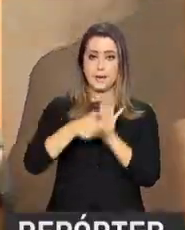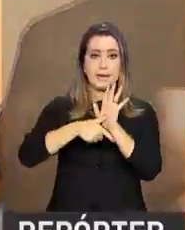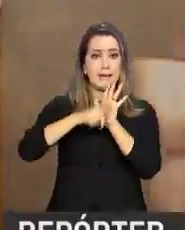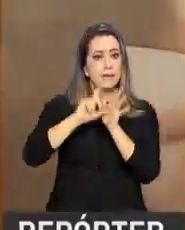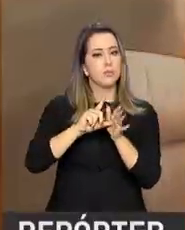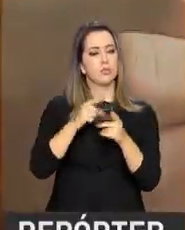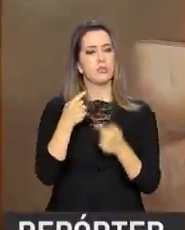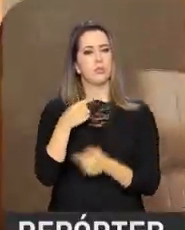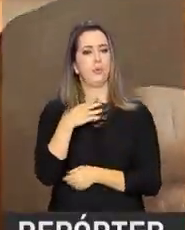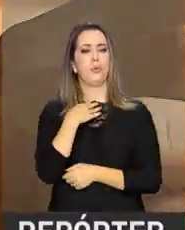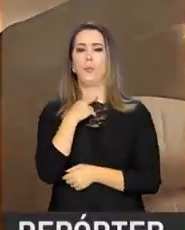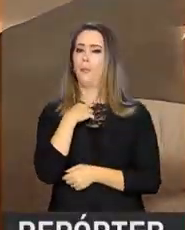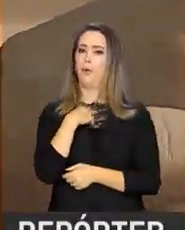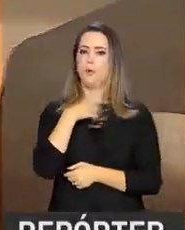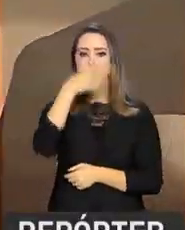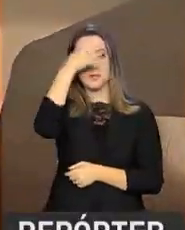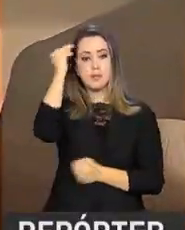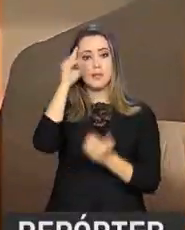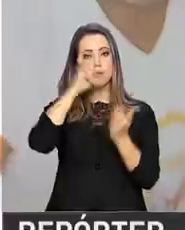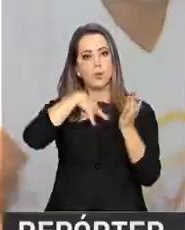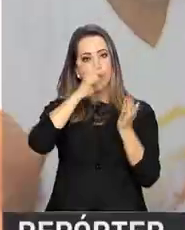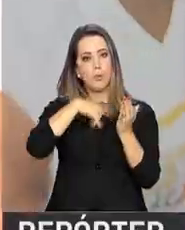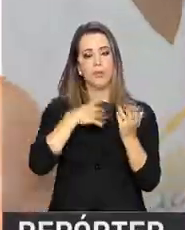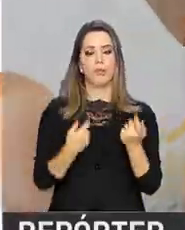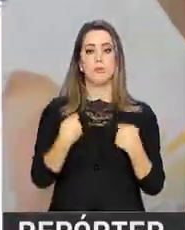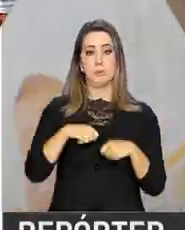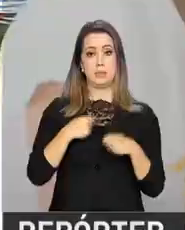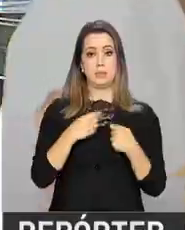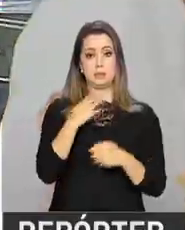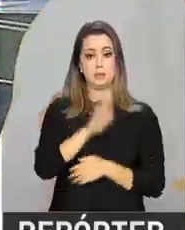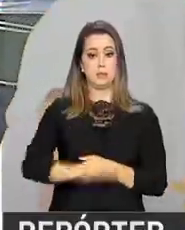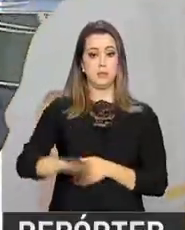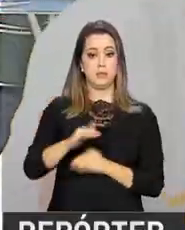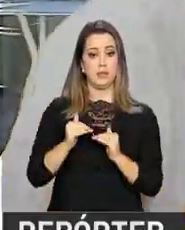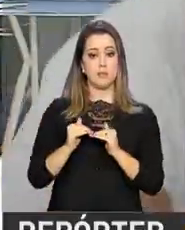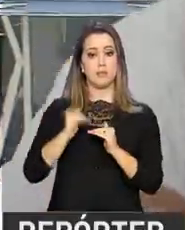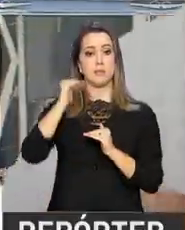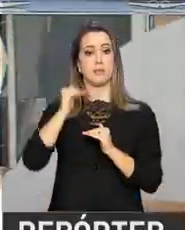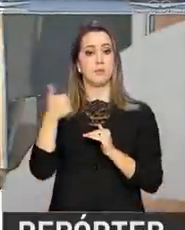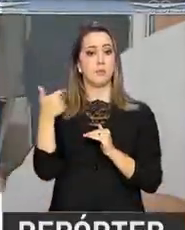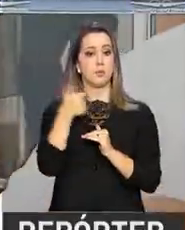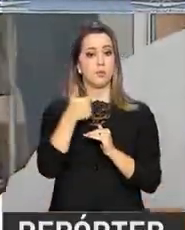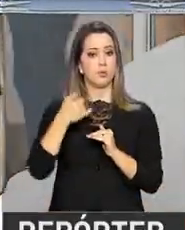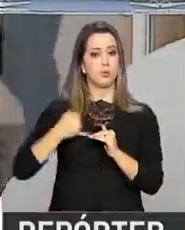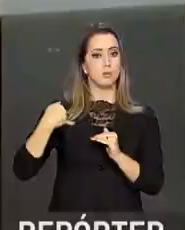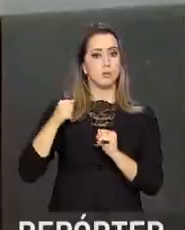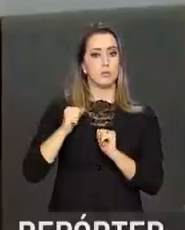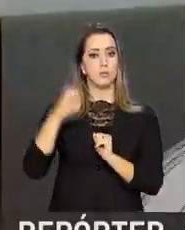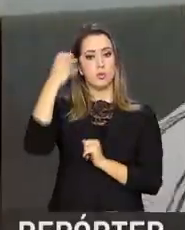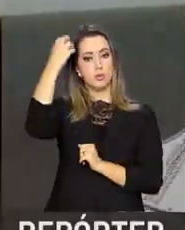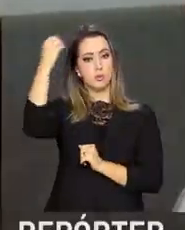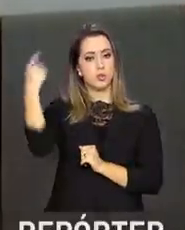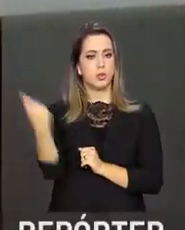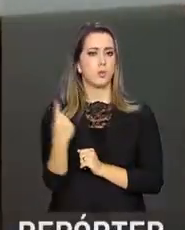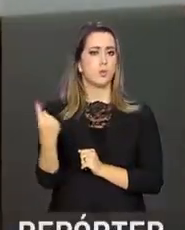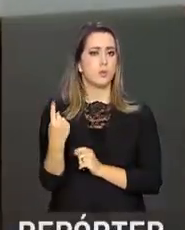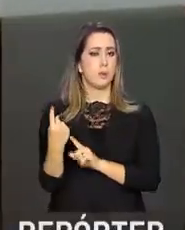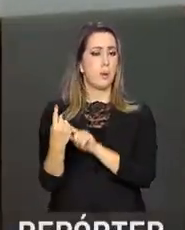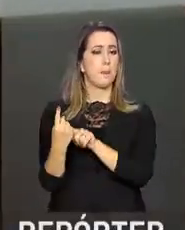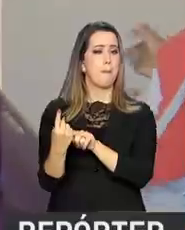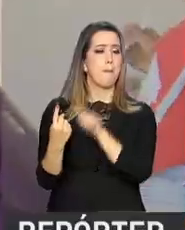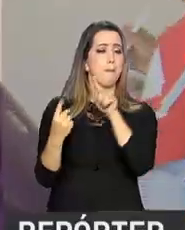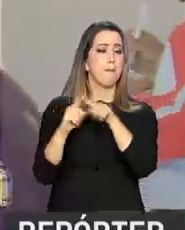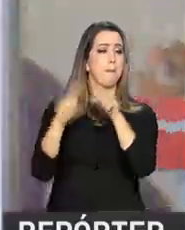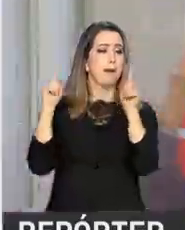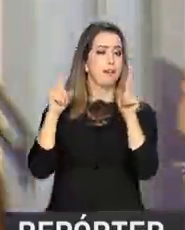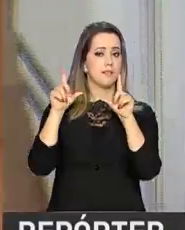esquecer do documento de identificação com foto crianças a partir de 12 anos podem viajar desacompanhados já